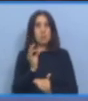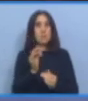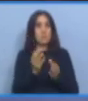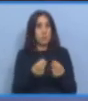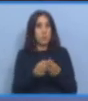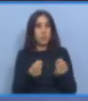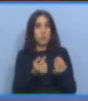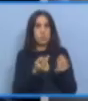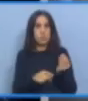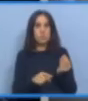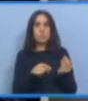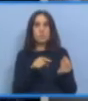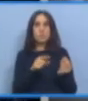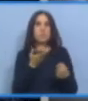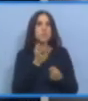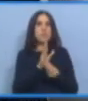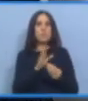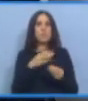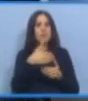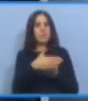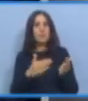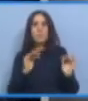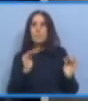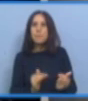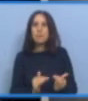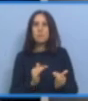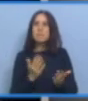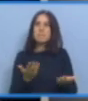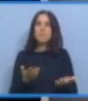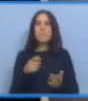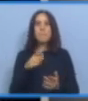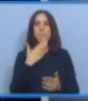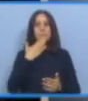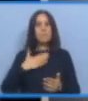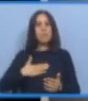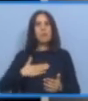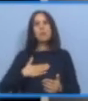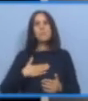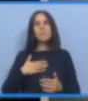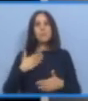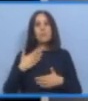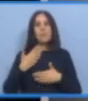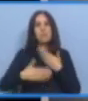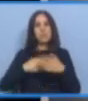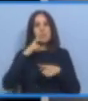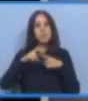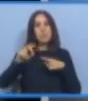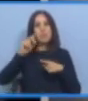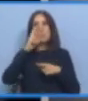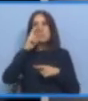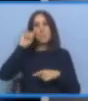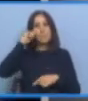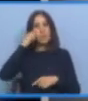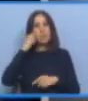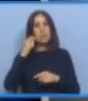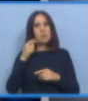que consumimos ter, por exemplo, menos embalagem, ter menos... Tudo isto acaba por afetar a energia, acaba por afetar as emissões. Mas, sem dúvida,